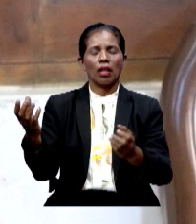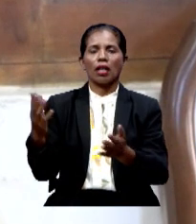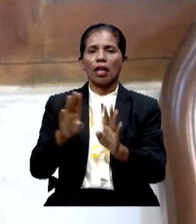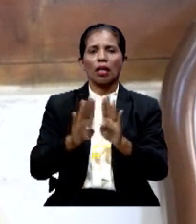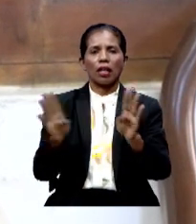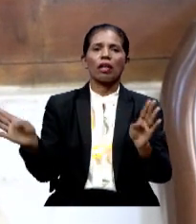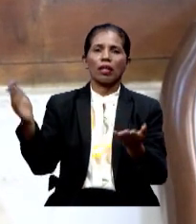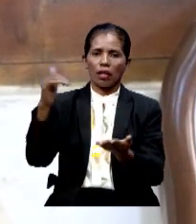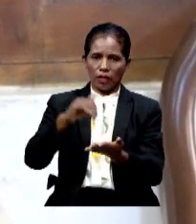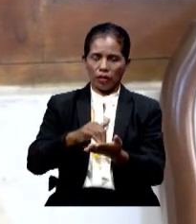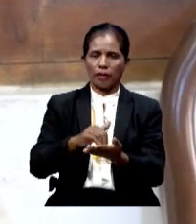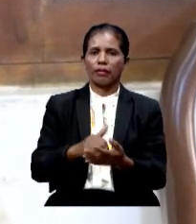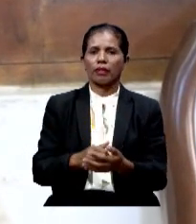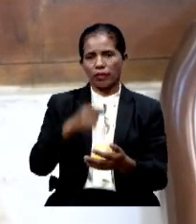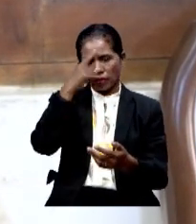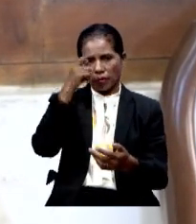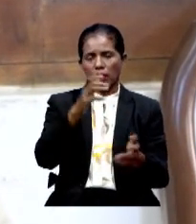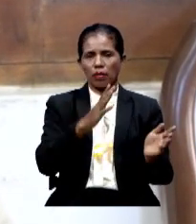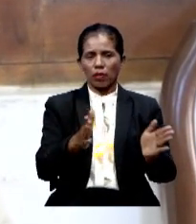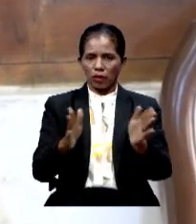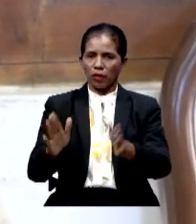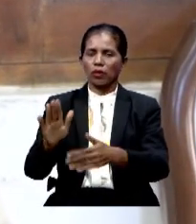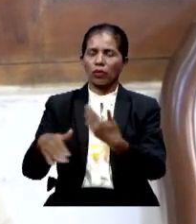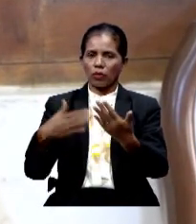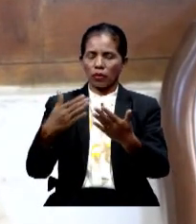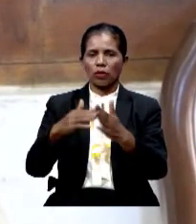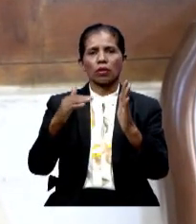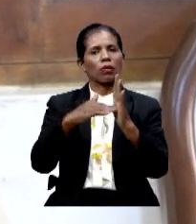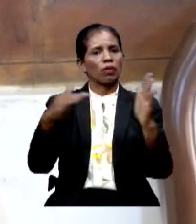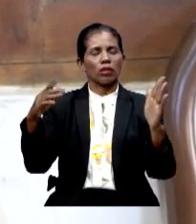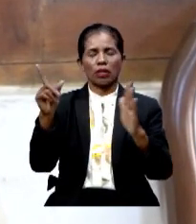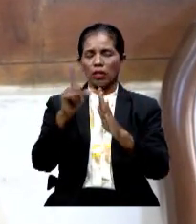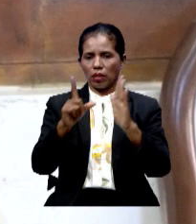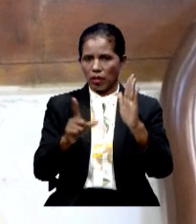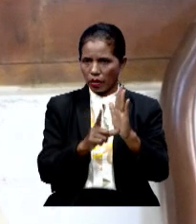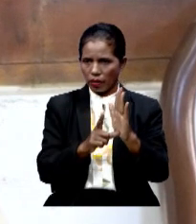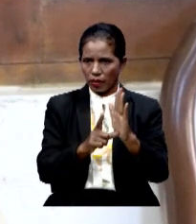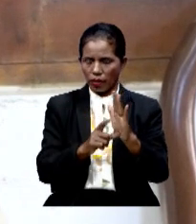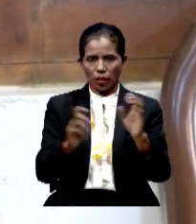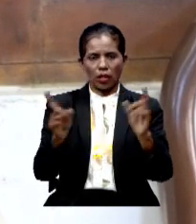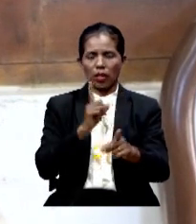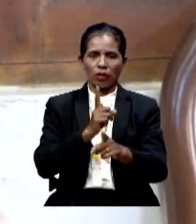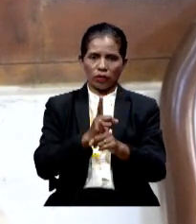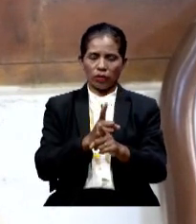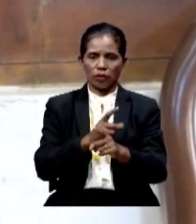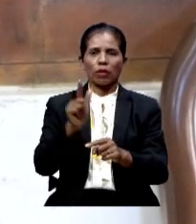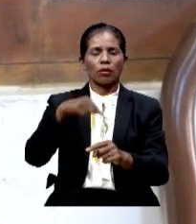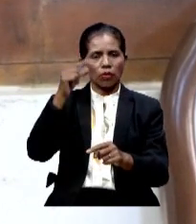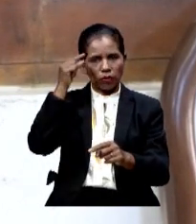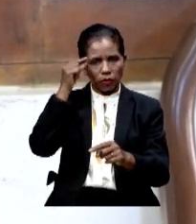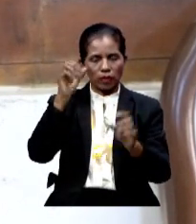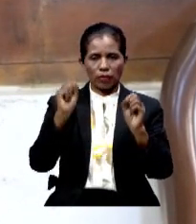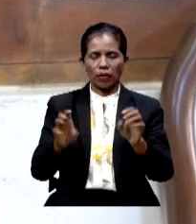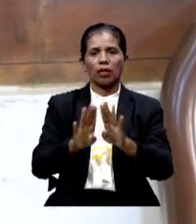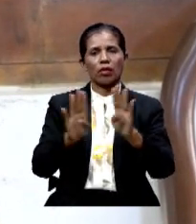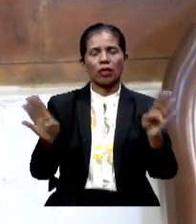fal. Tamba processo otu otu ne contra lei no la la eficaz. Então o governo ne bele reativa fila